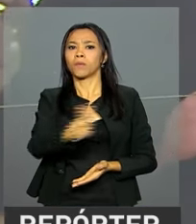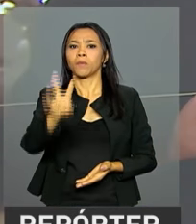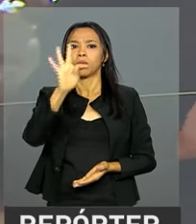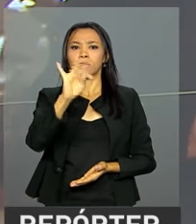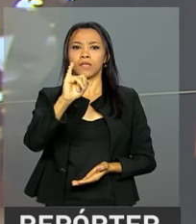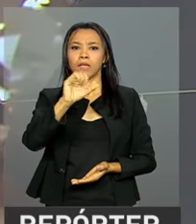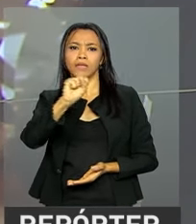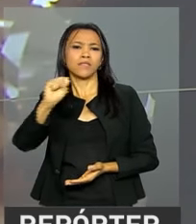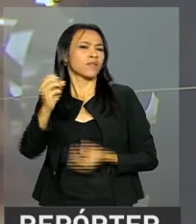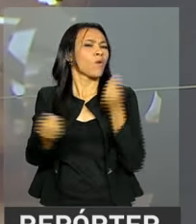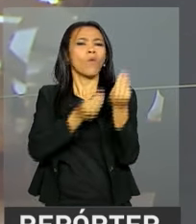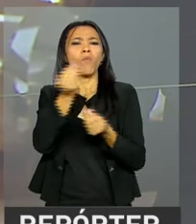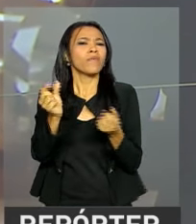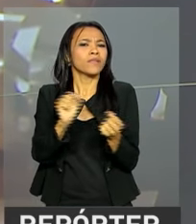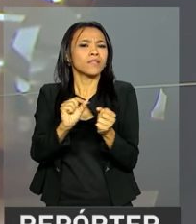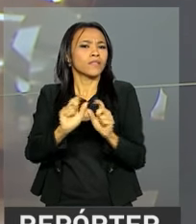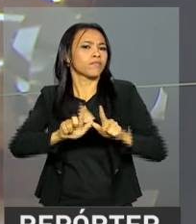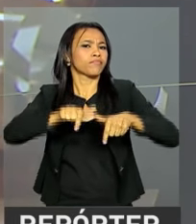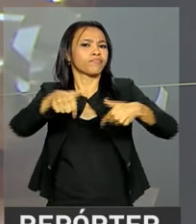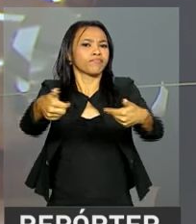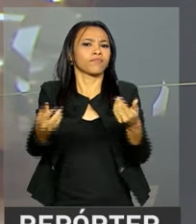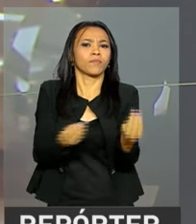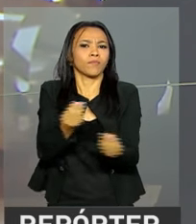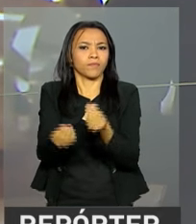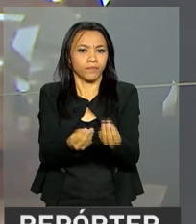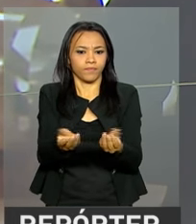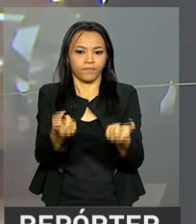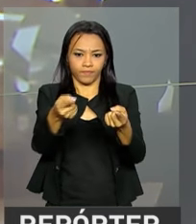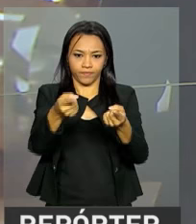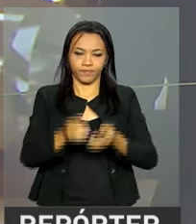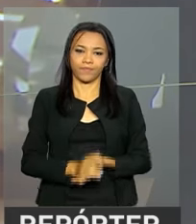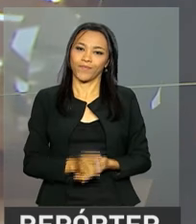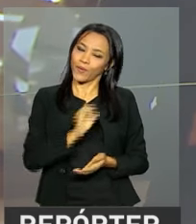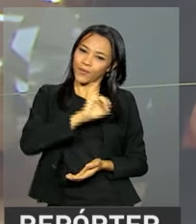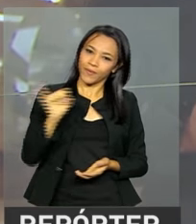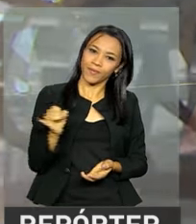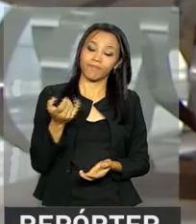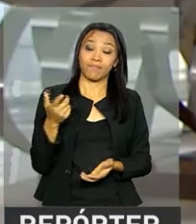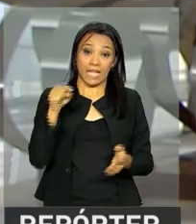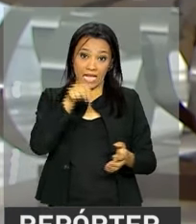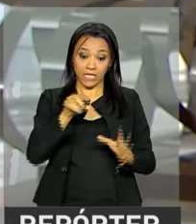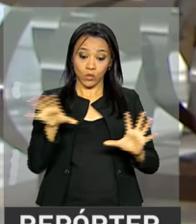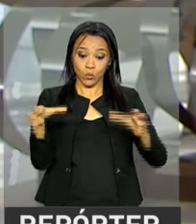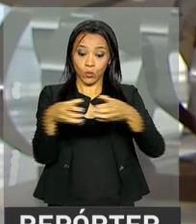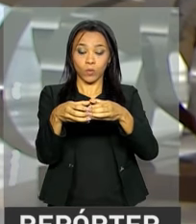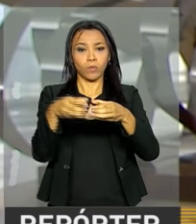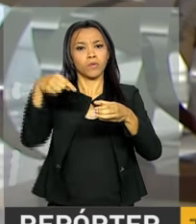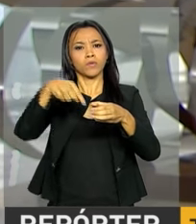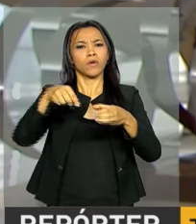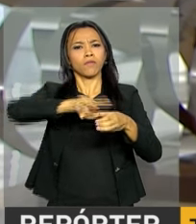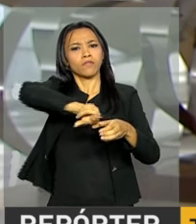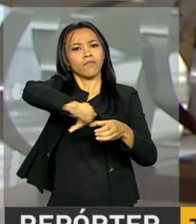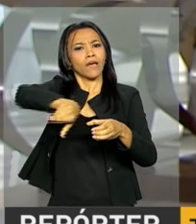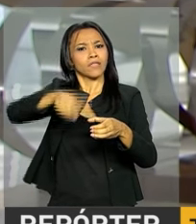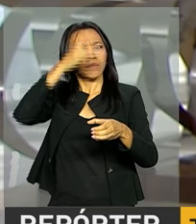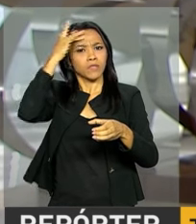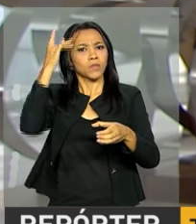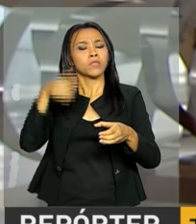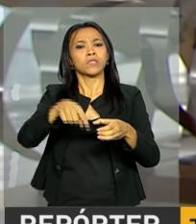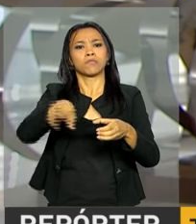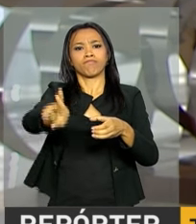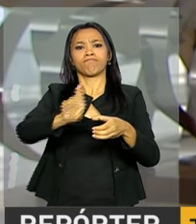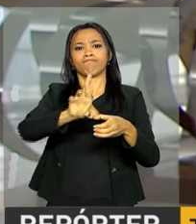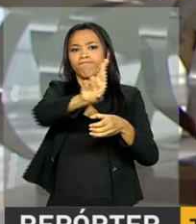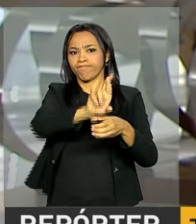pra gente como é que vai funcionar essa força tarefa o leandro esse grupo será formado por agentes penitenciários federais